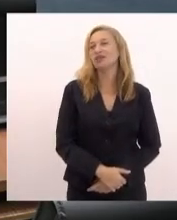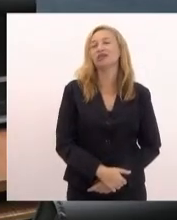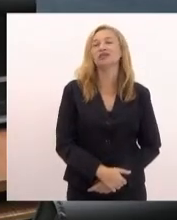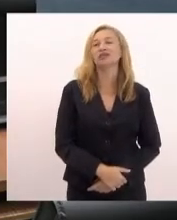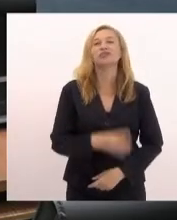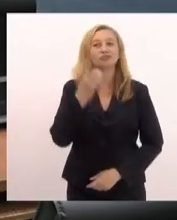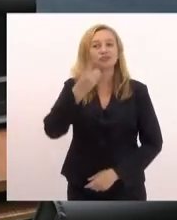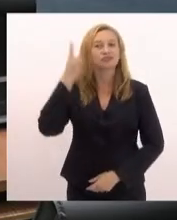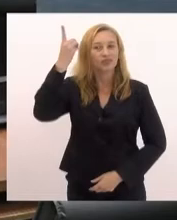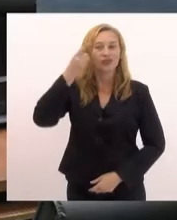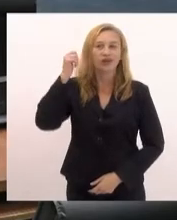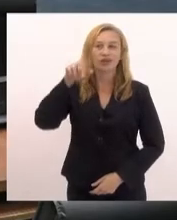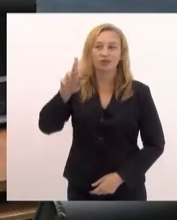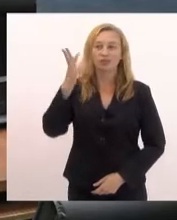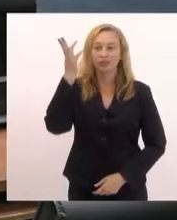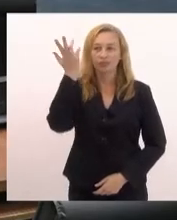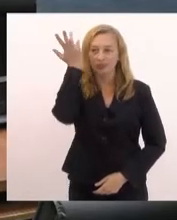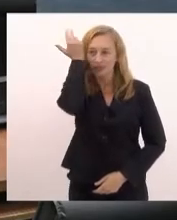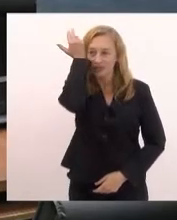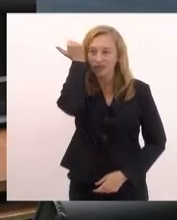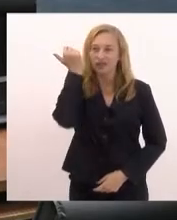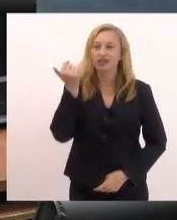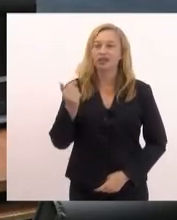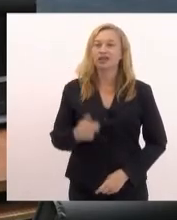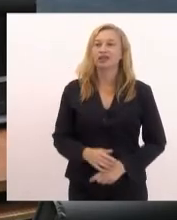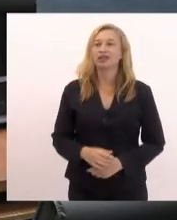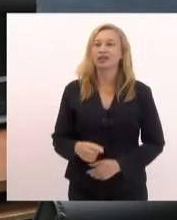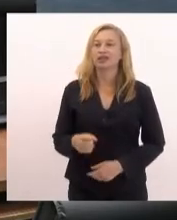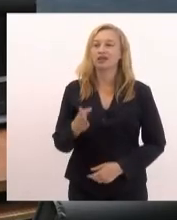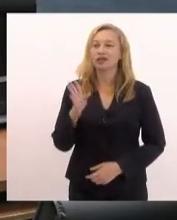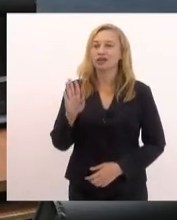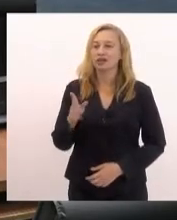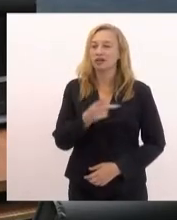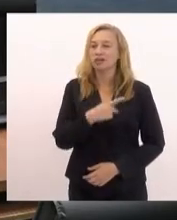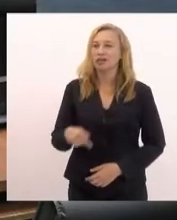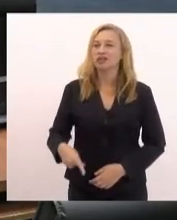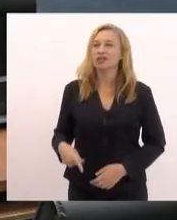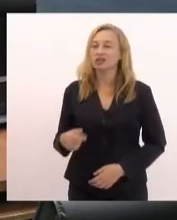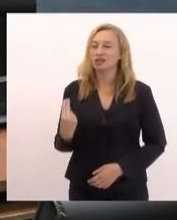Deputado Eliomar Coelho. Presidente, eu também me inscrevo. Tá? Deputado.